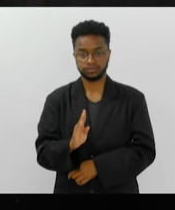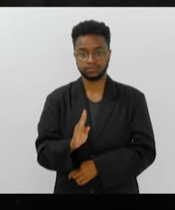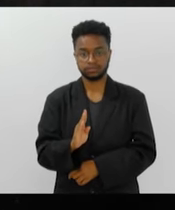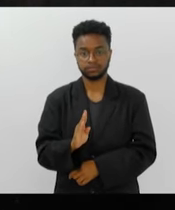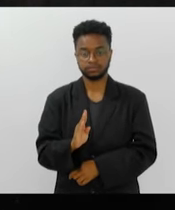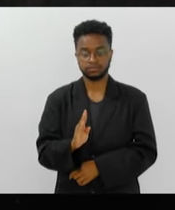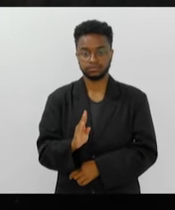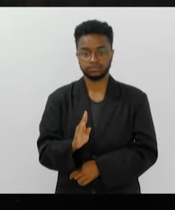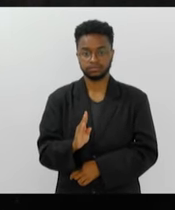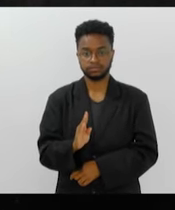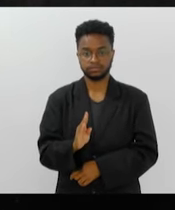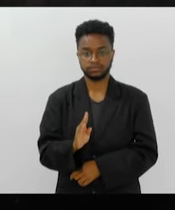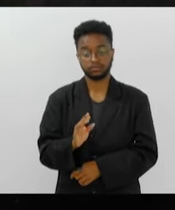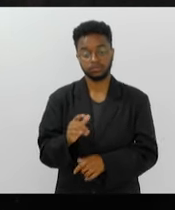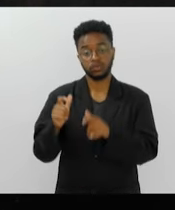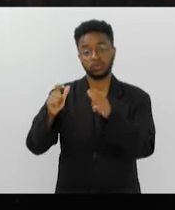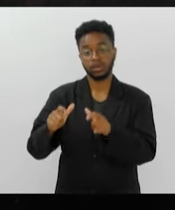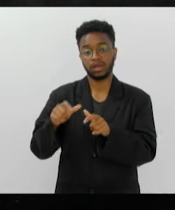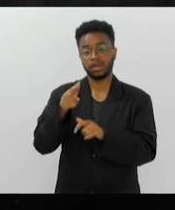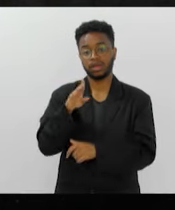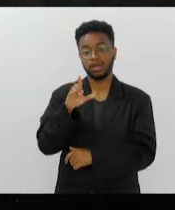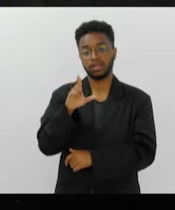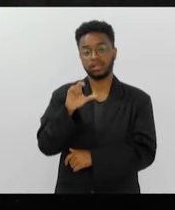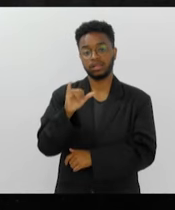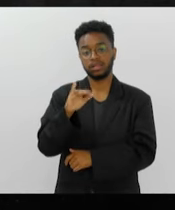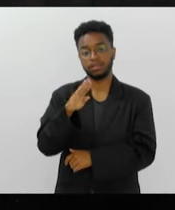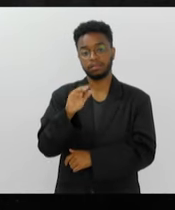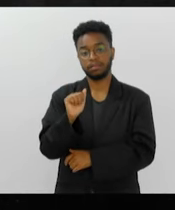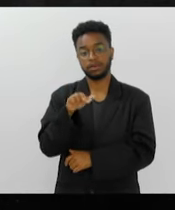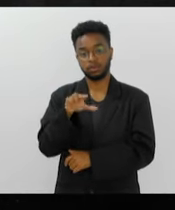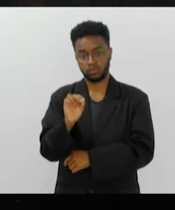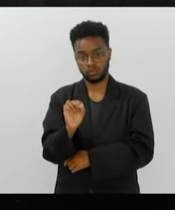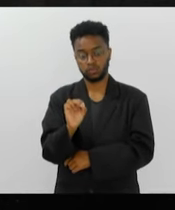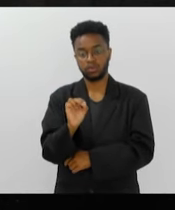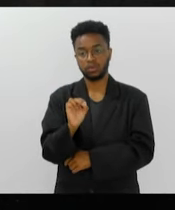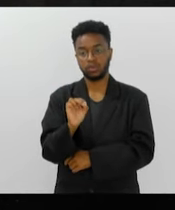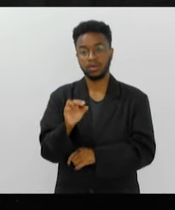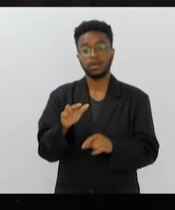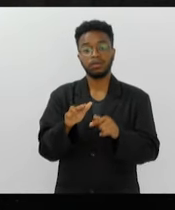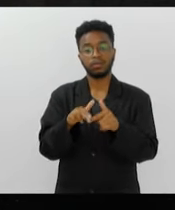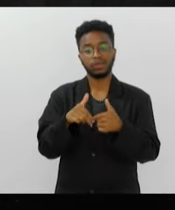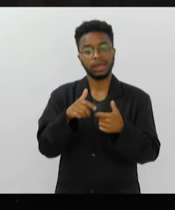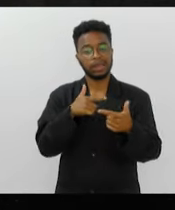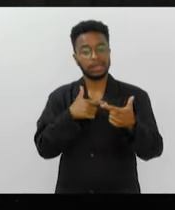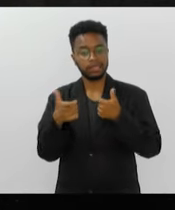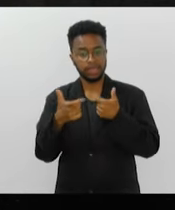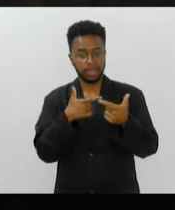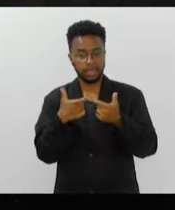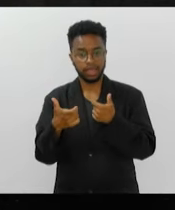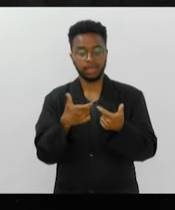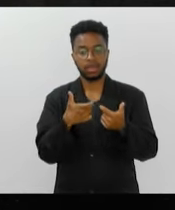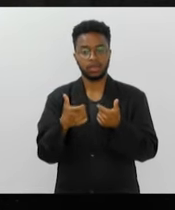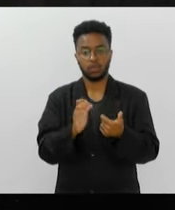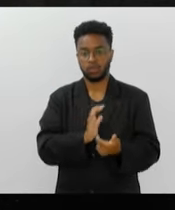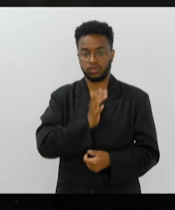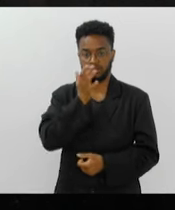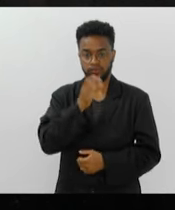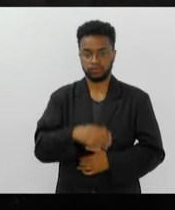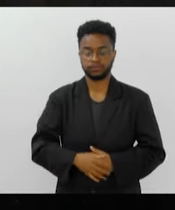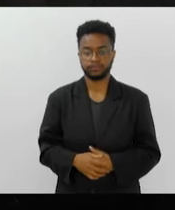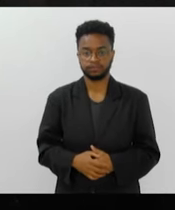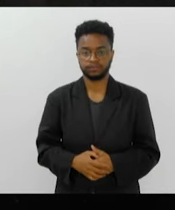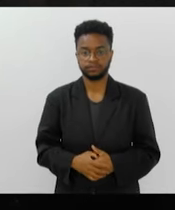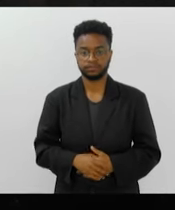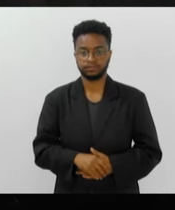exatamente no Líbano fruto dessa guerra horripilante senhora